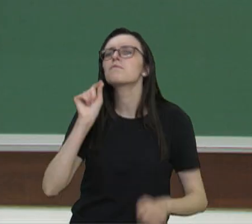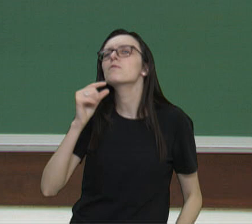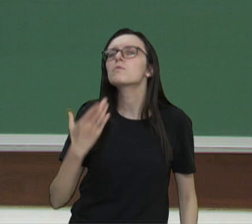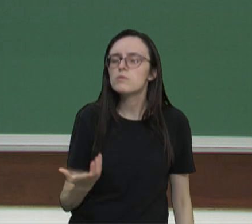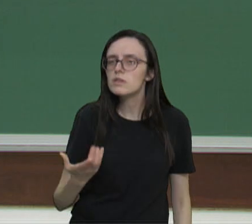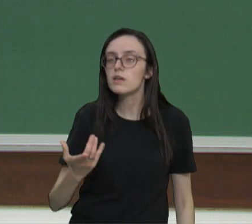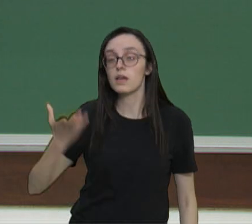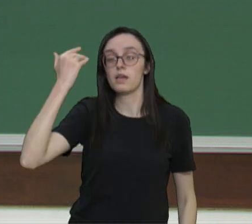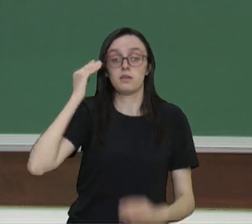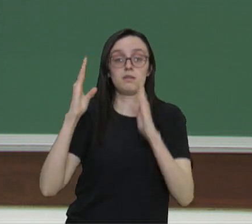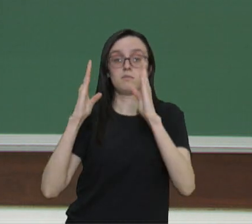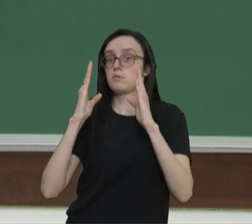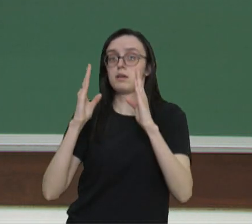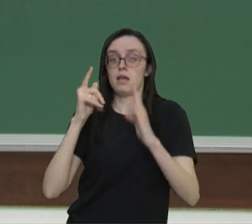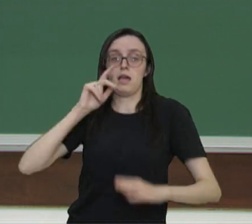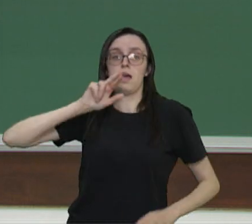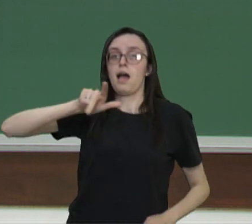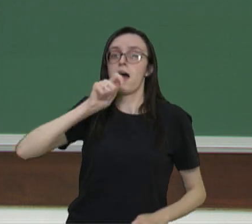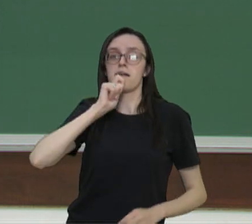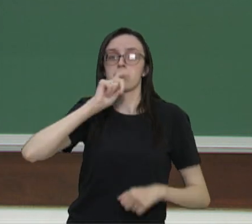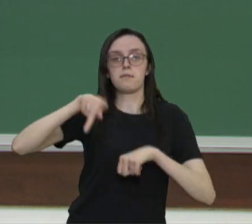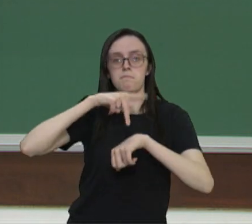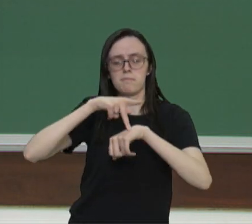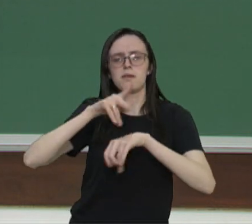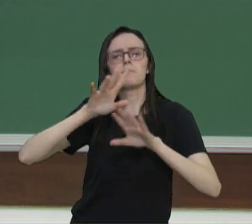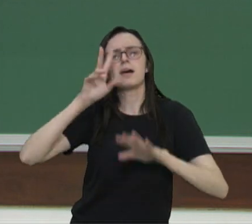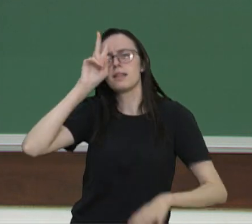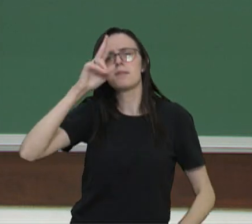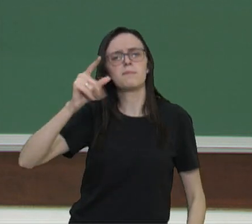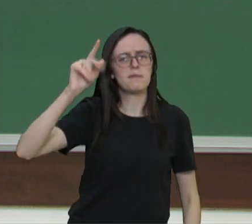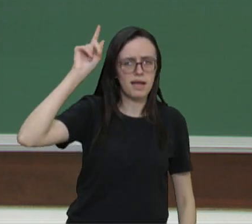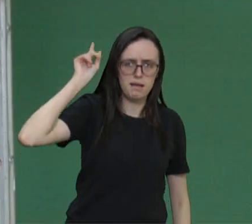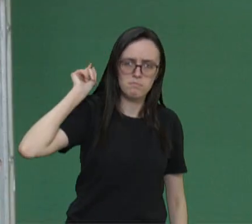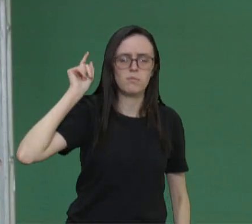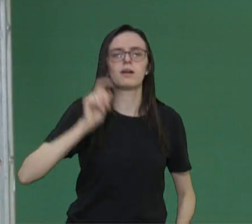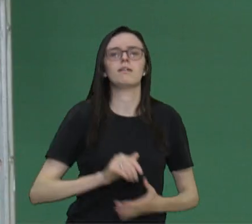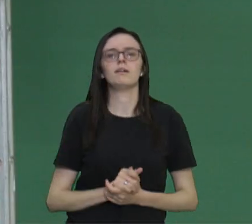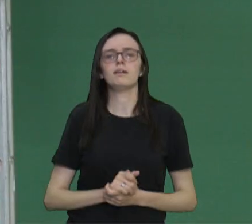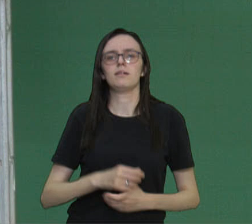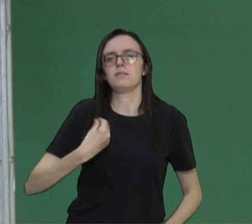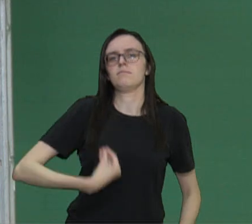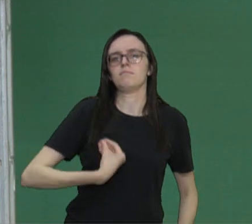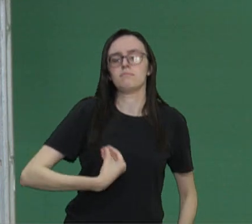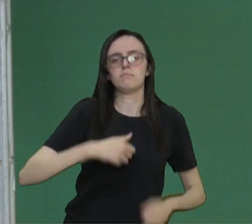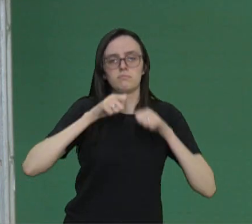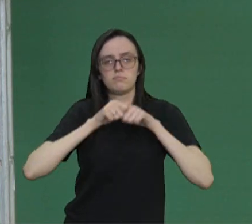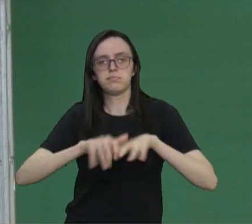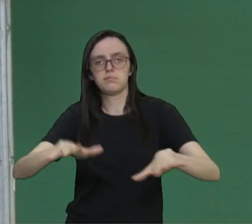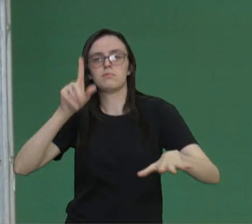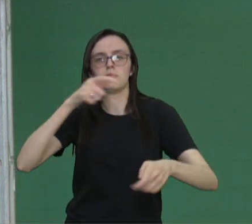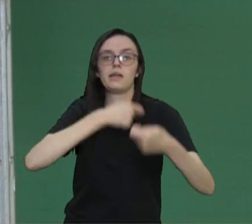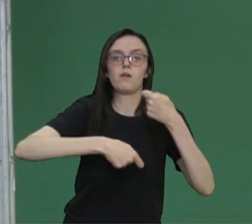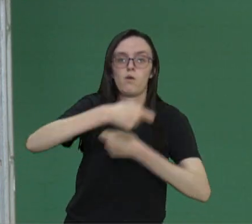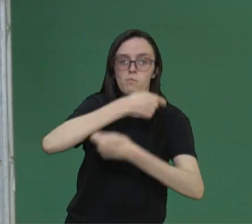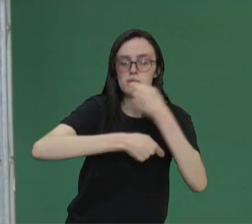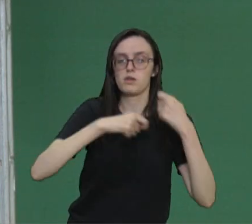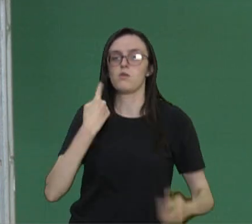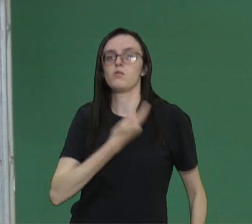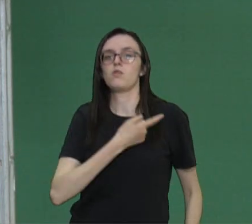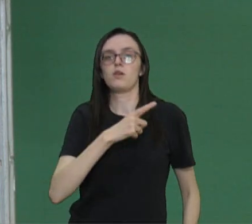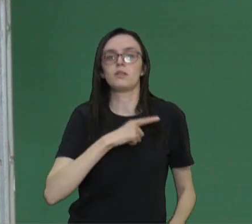que naquela época ainda não era país? Então lembra que na época estava ocorrendo a expansão comercial, nós